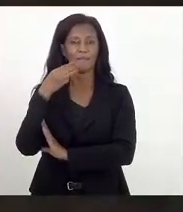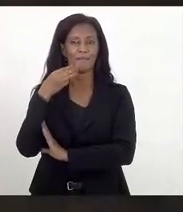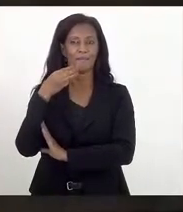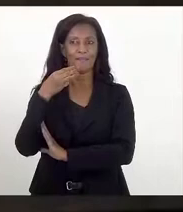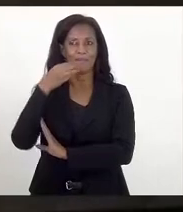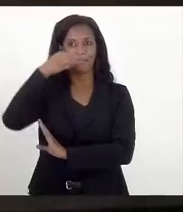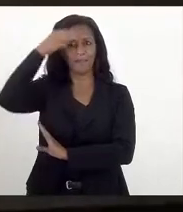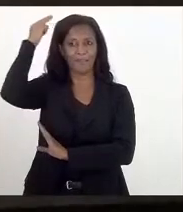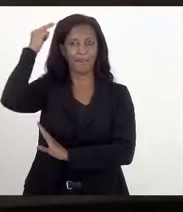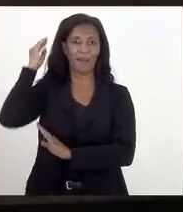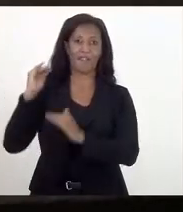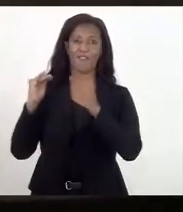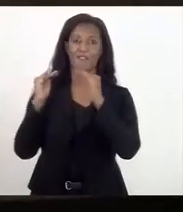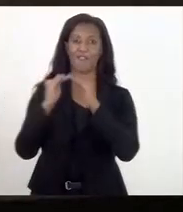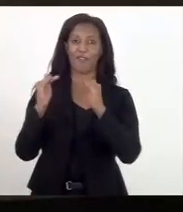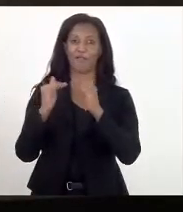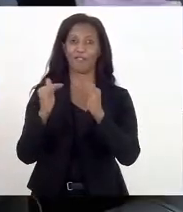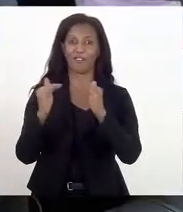O parecer é favorável, presidente.